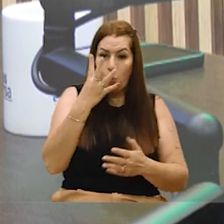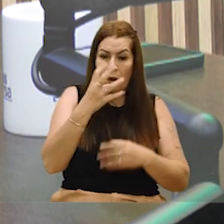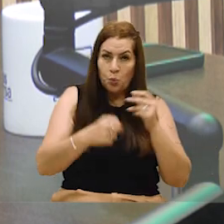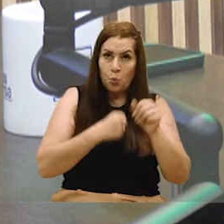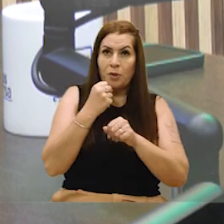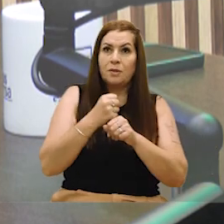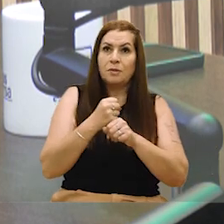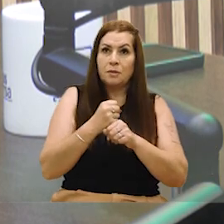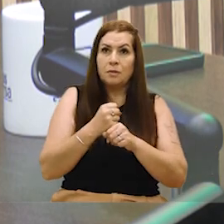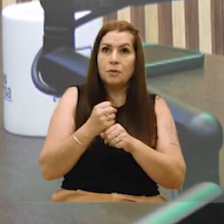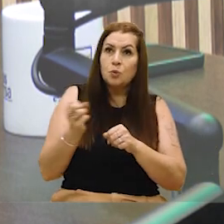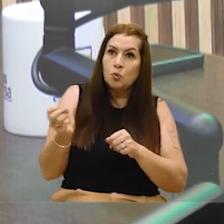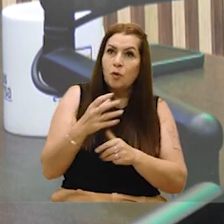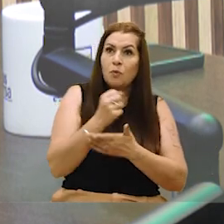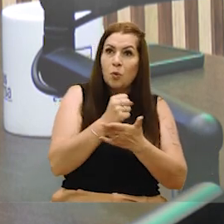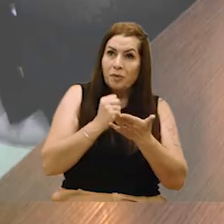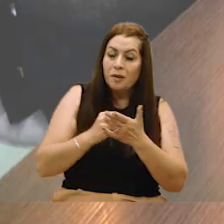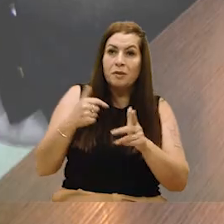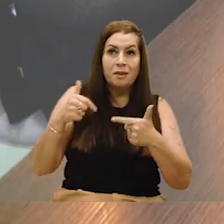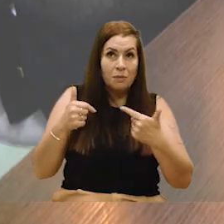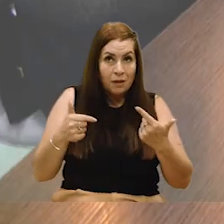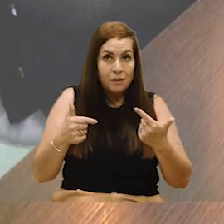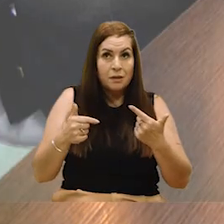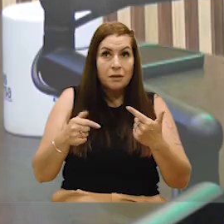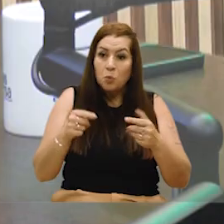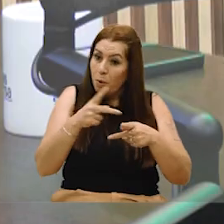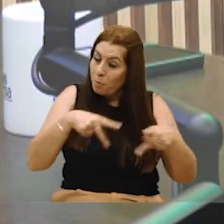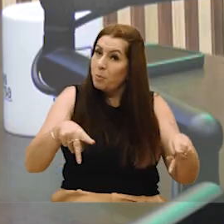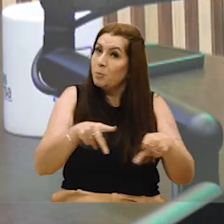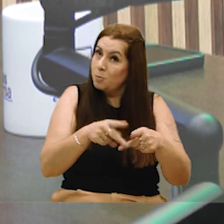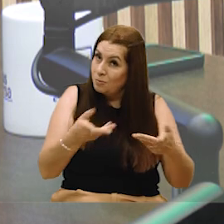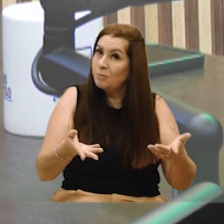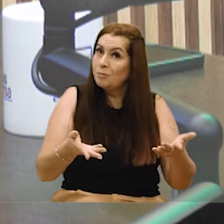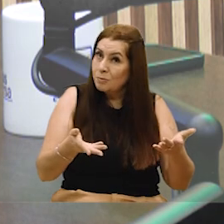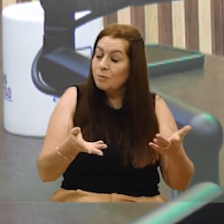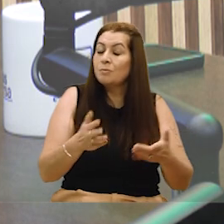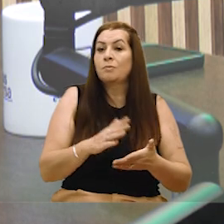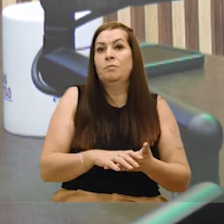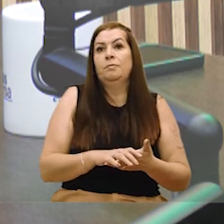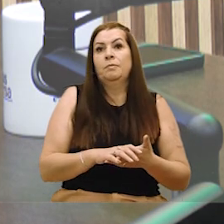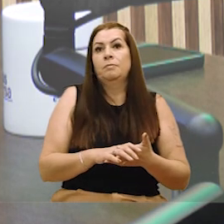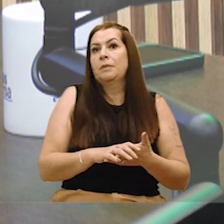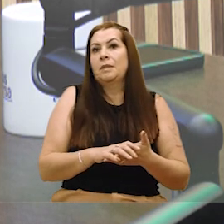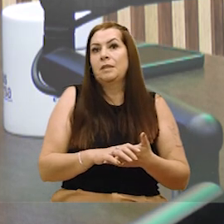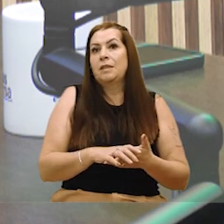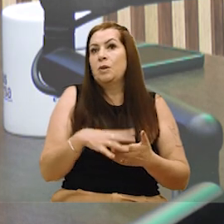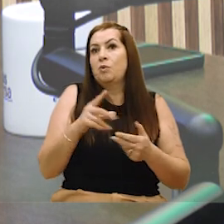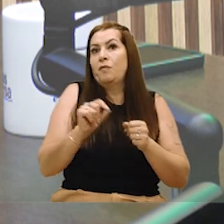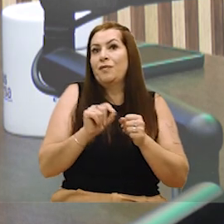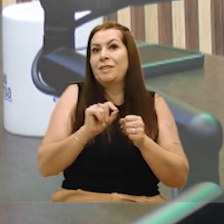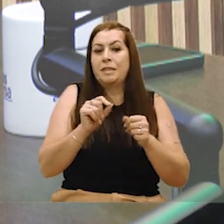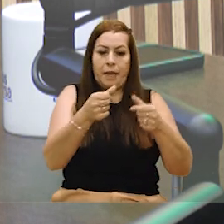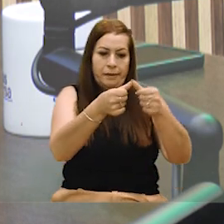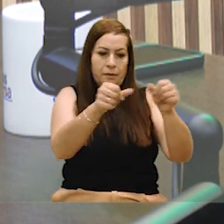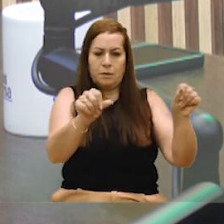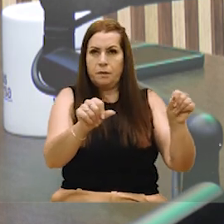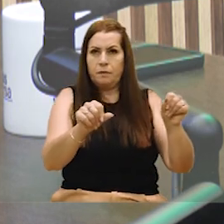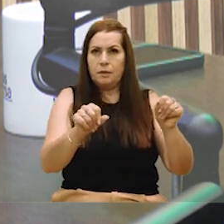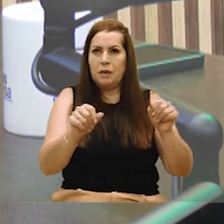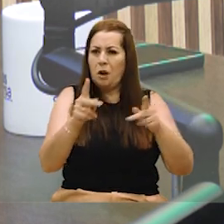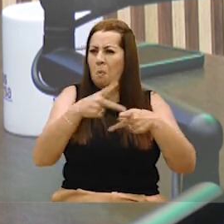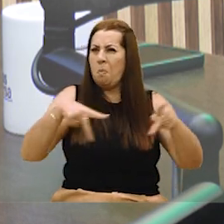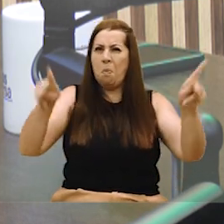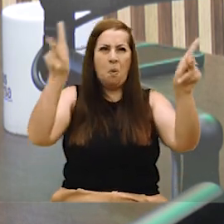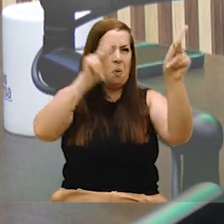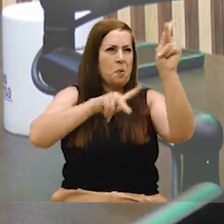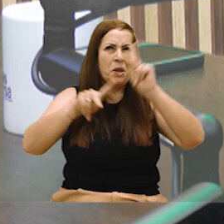nós, a cada 4 anos, renovamos o nosso contrato de trabalho com a população, né? E eu não fiz nenhum adesivo, eu